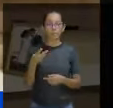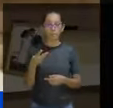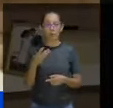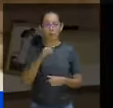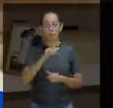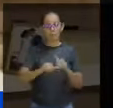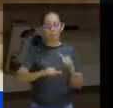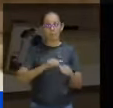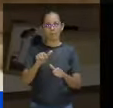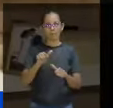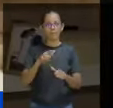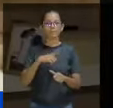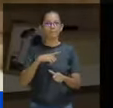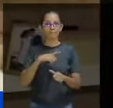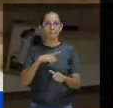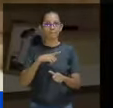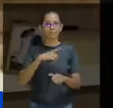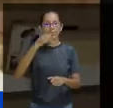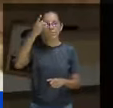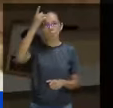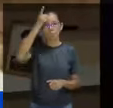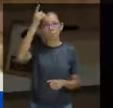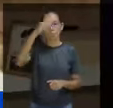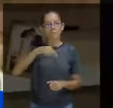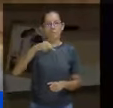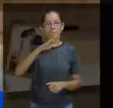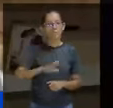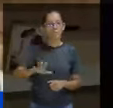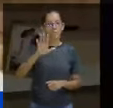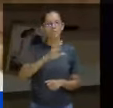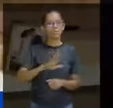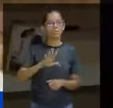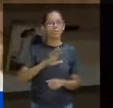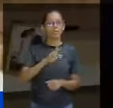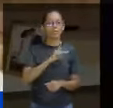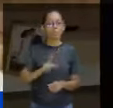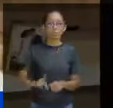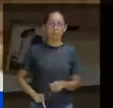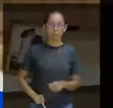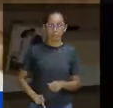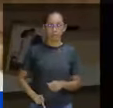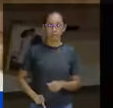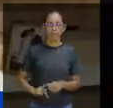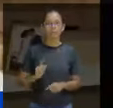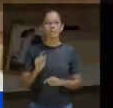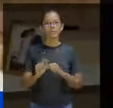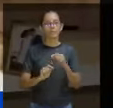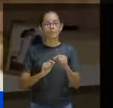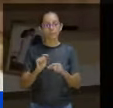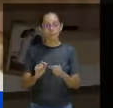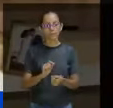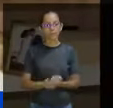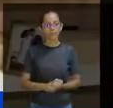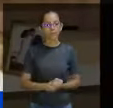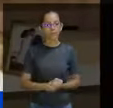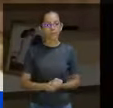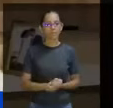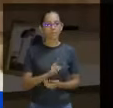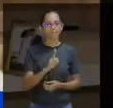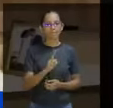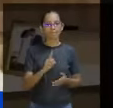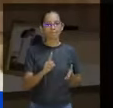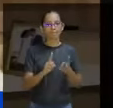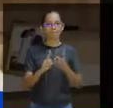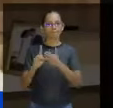Amapá. Por decisão do Diretório Nacional, o então presidente Gilvan Borges ele foi afastado e aí